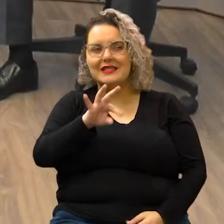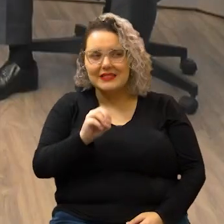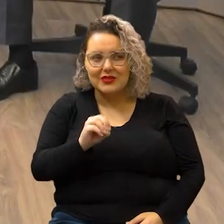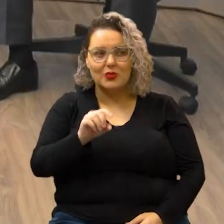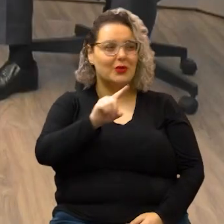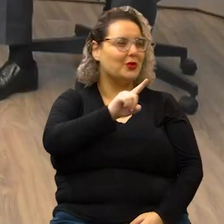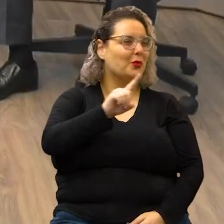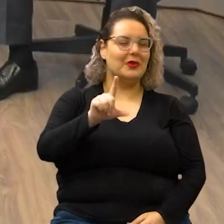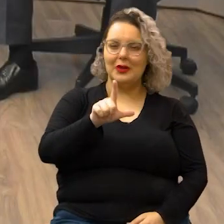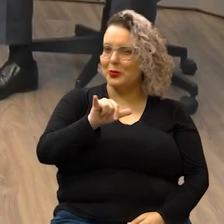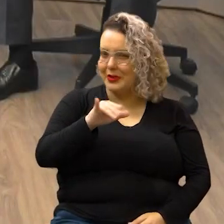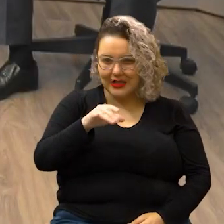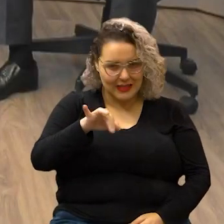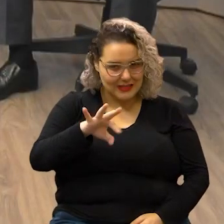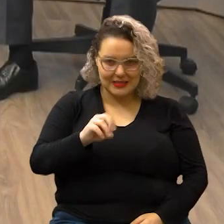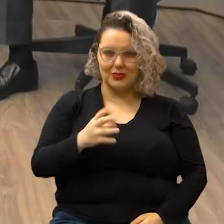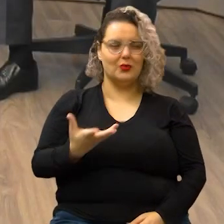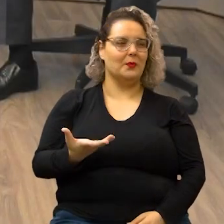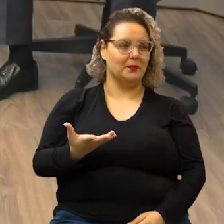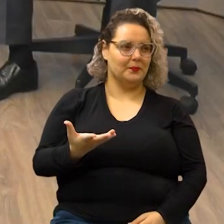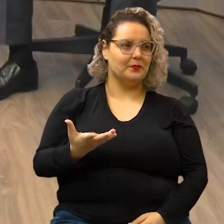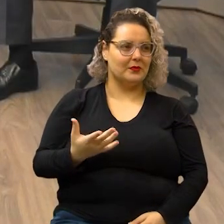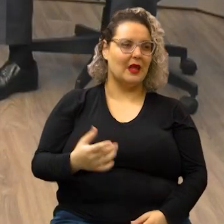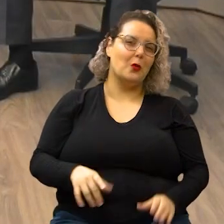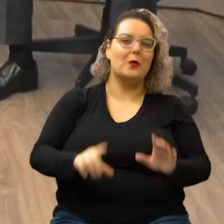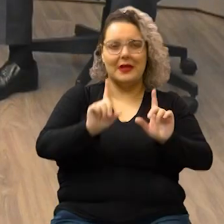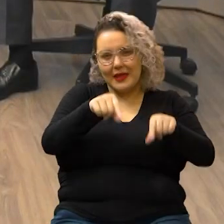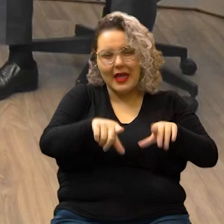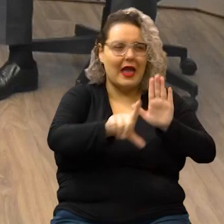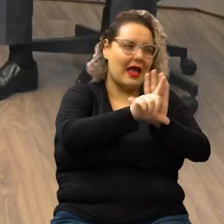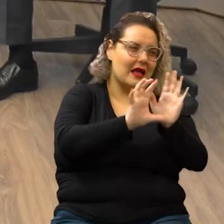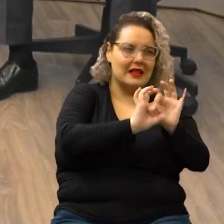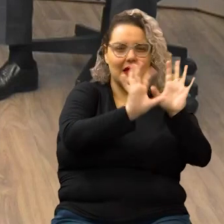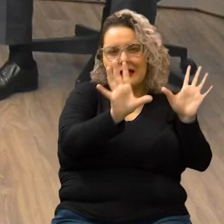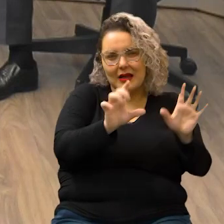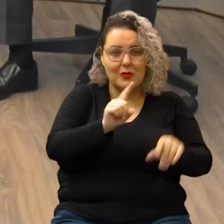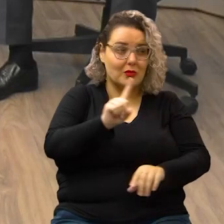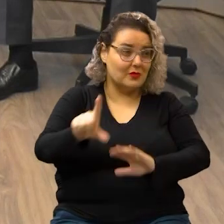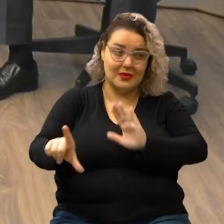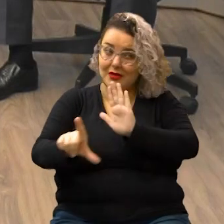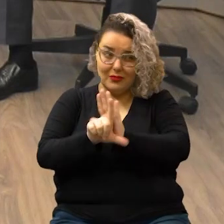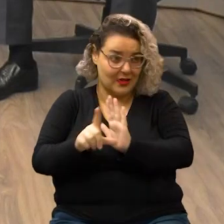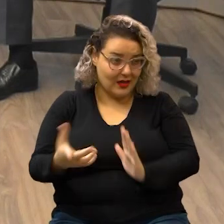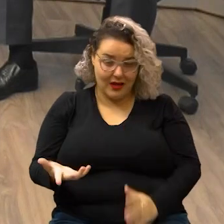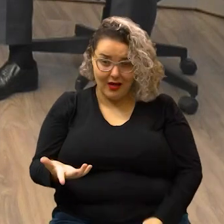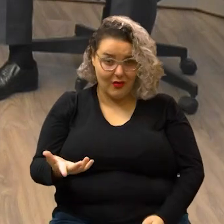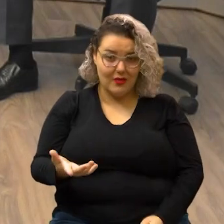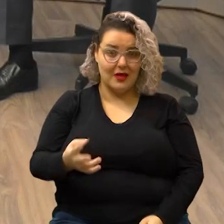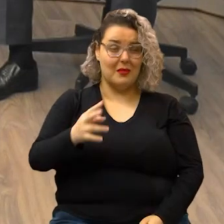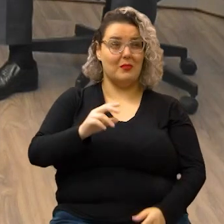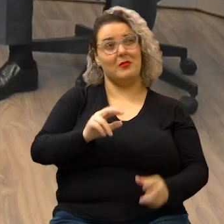e talvez muitas vezes até a porta de entrada para a questão das drogas, a gente vai